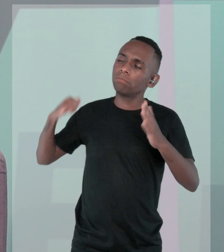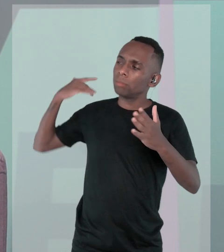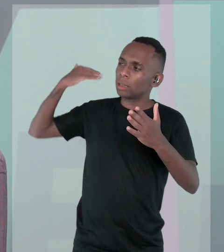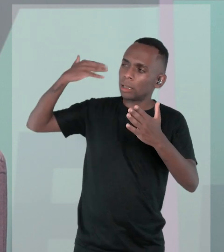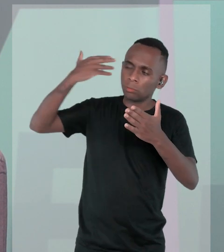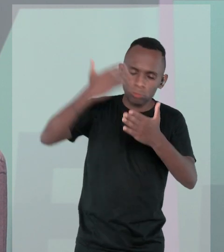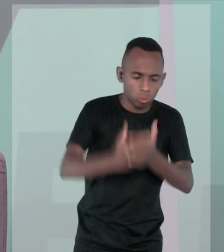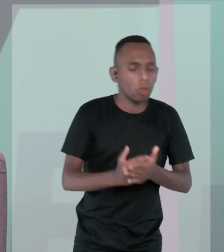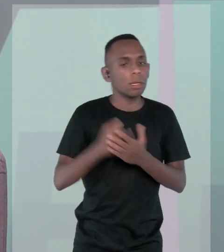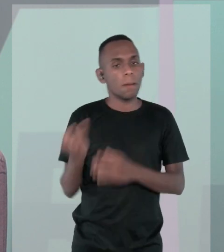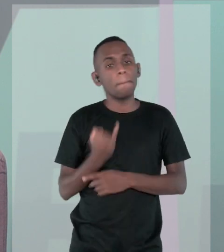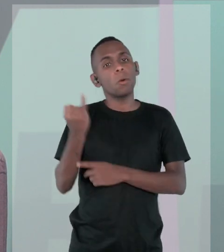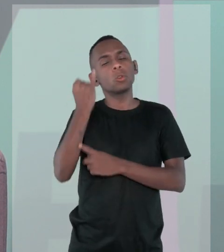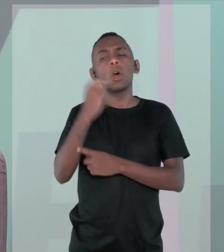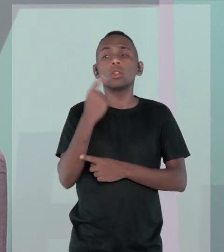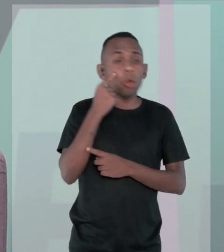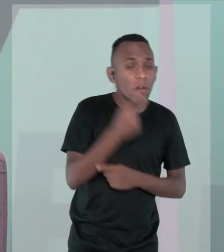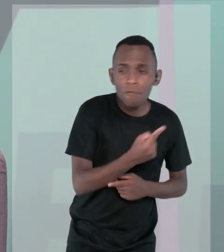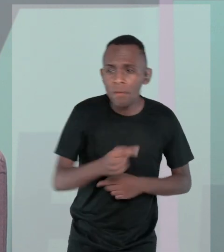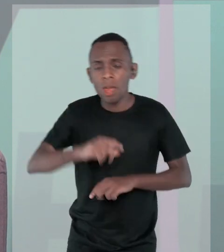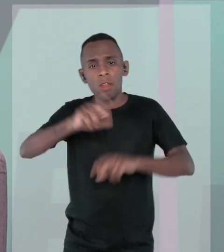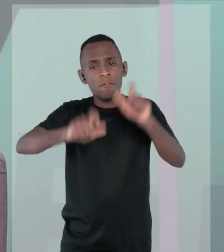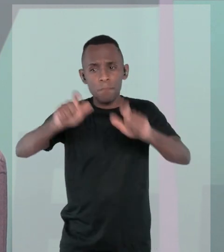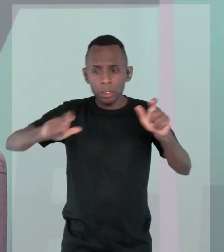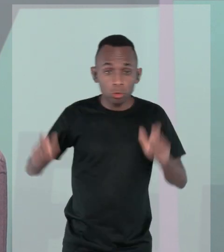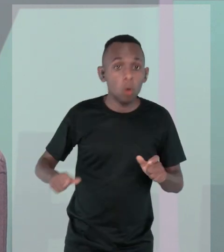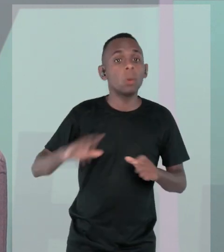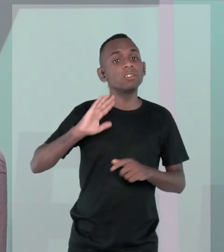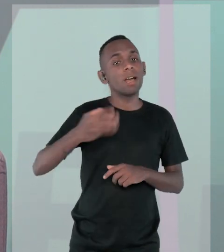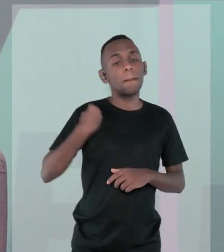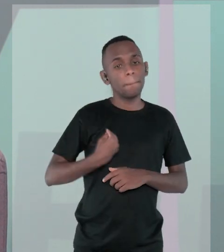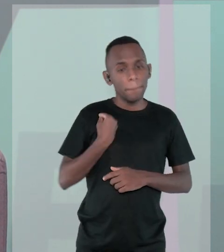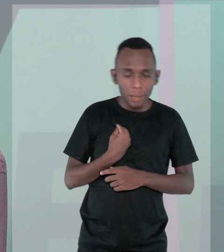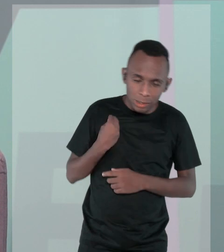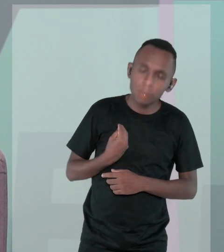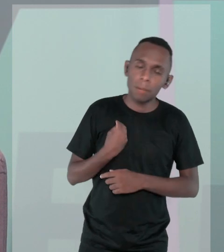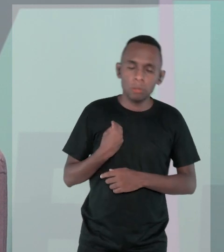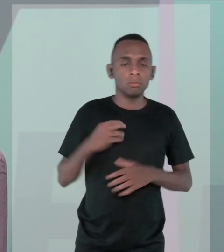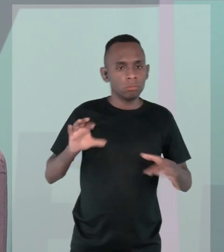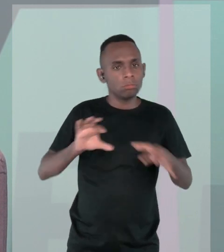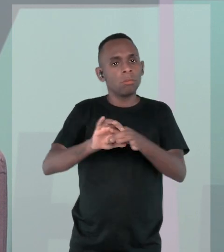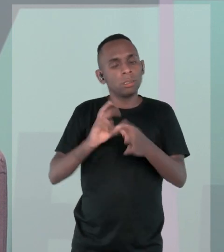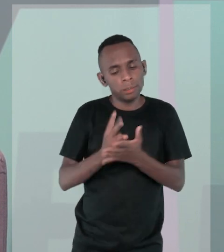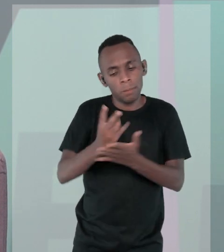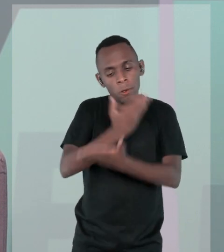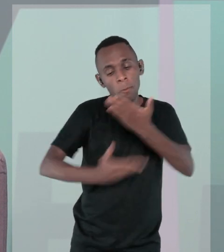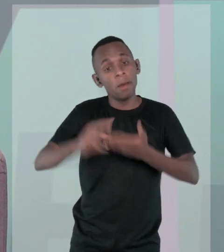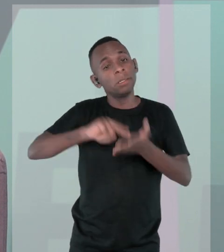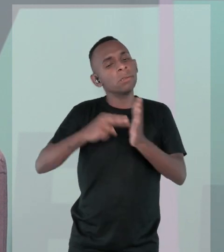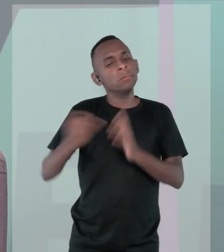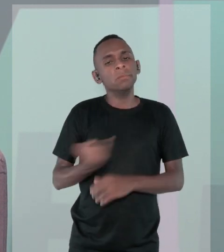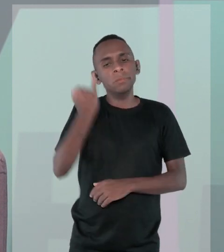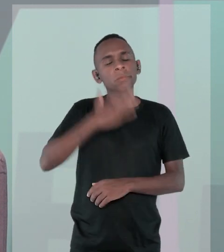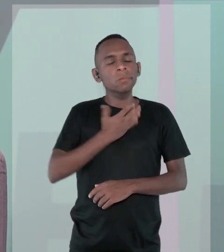trajetória. E aí eu estou vendo várias pessoas aqui que participaram dessa história no Sempre um Papo, e ela tem muita importância para